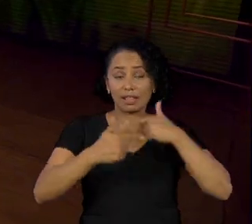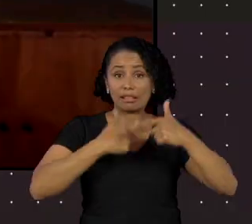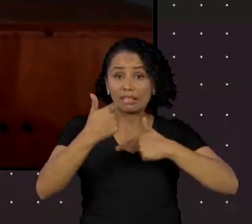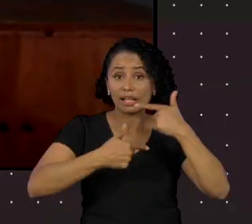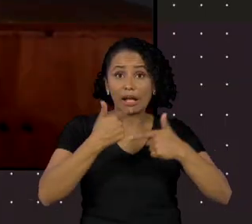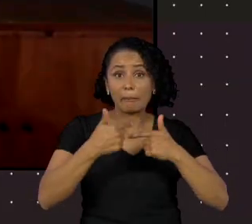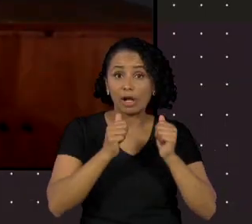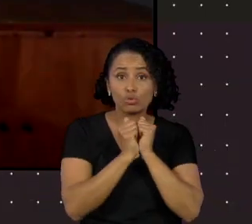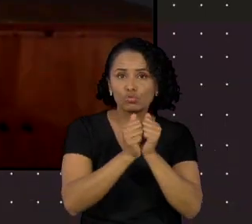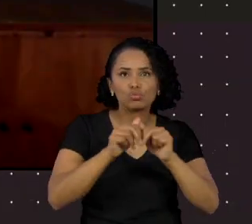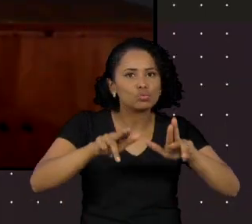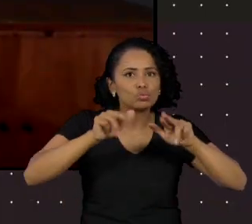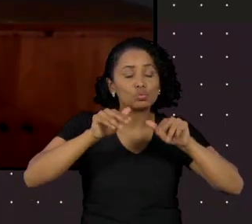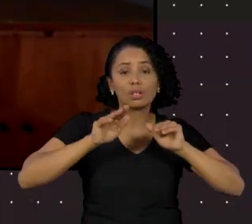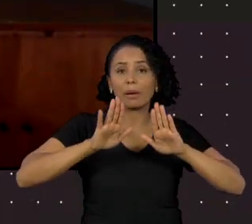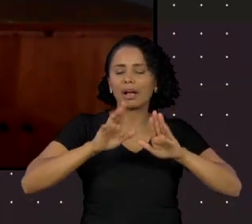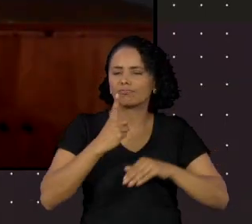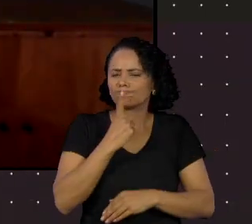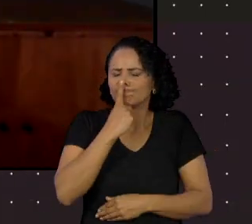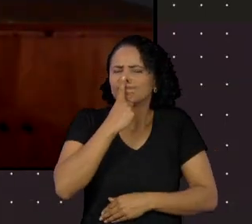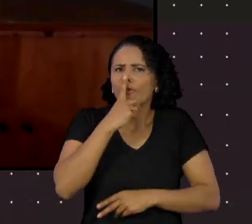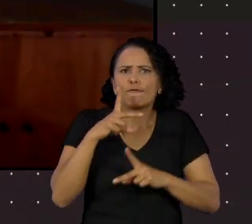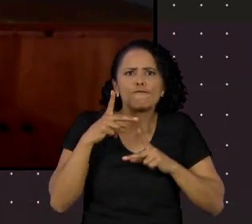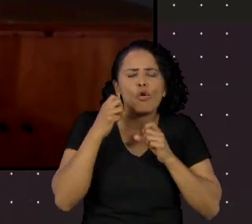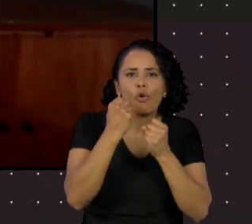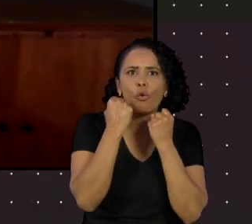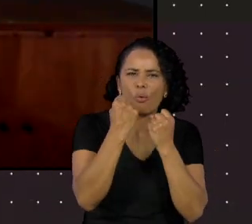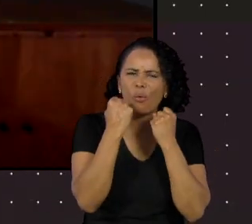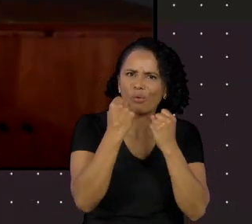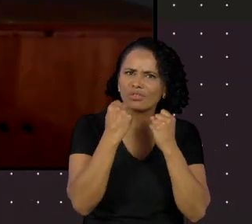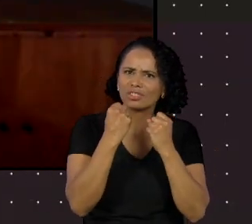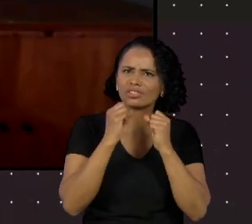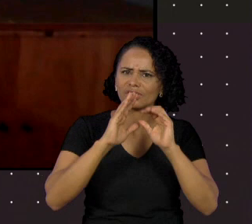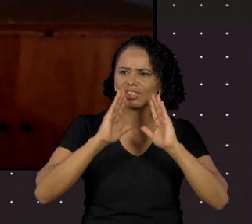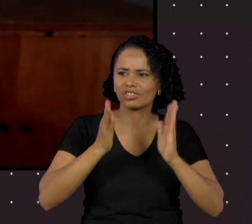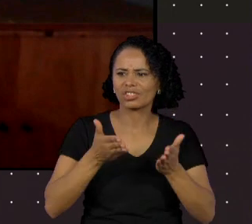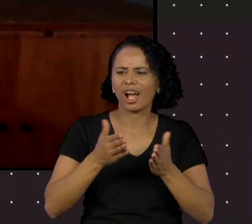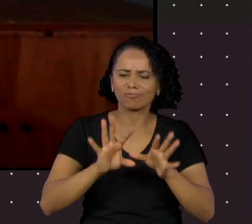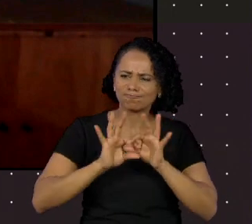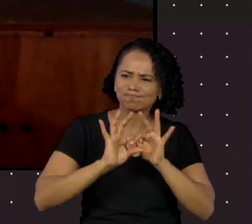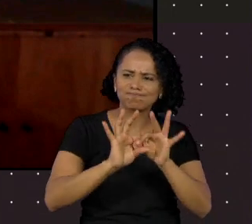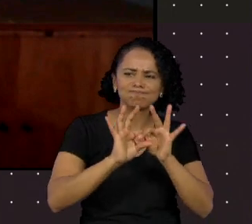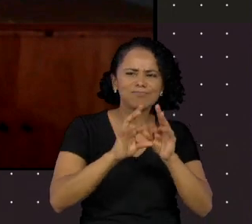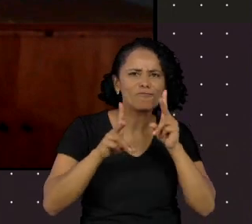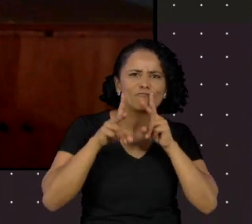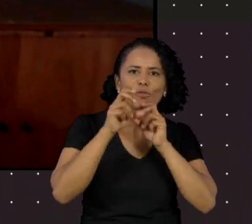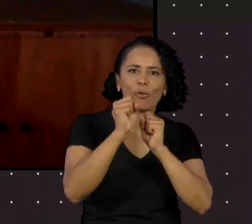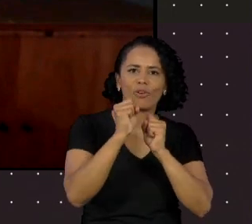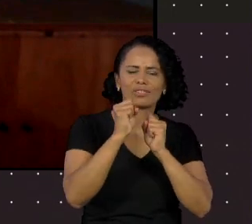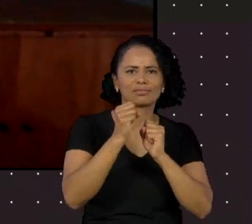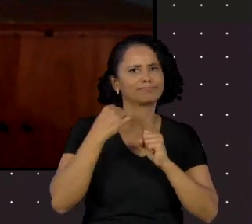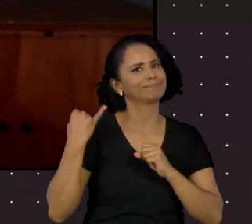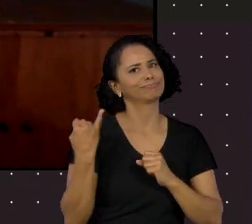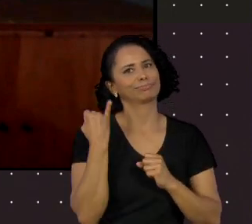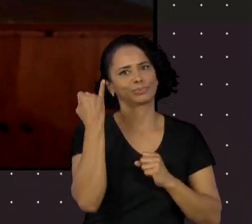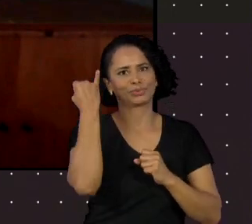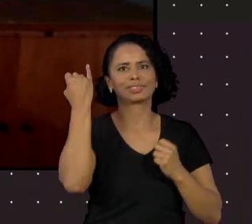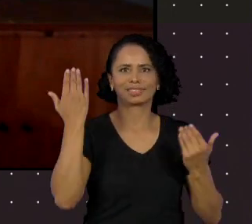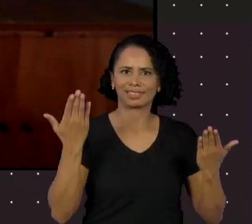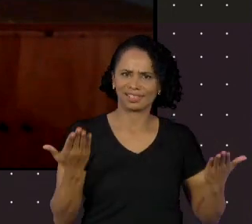que a conexão foi muito forte, assim, desde o início, sabe? E era importantíssimo que fosse nessa